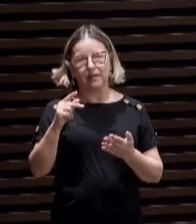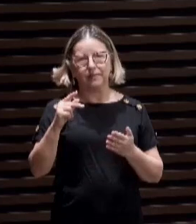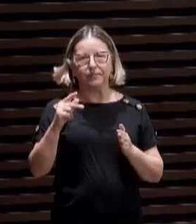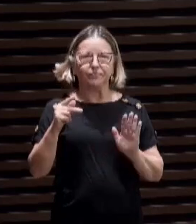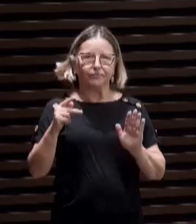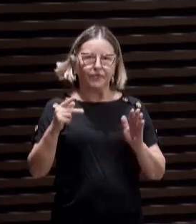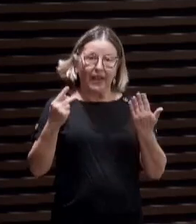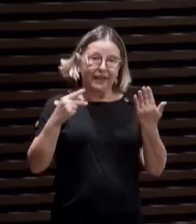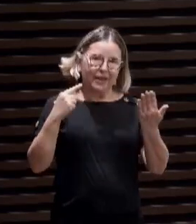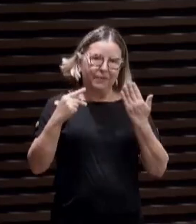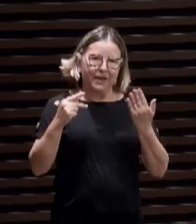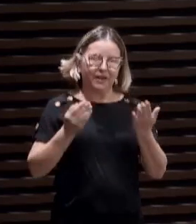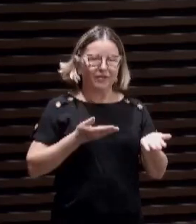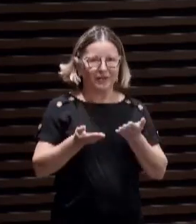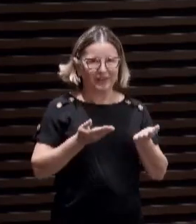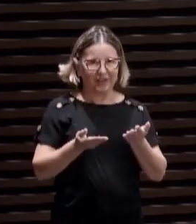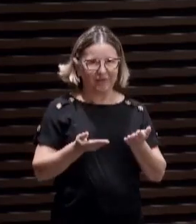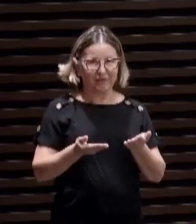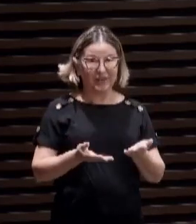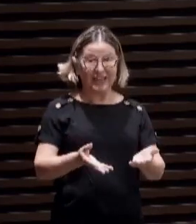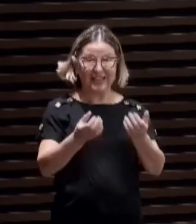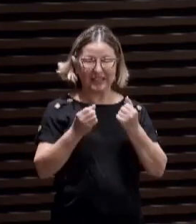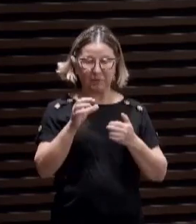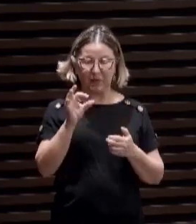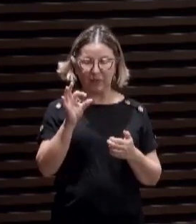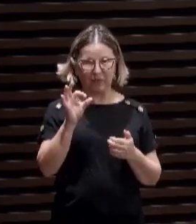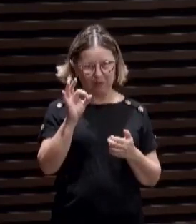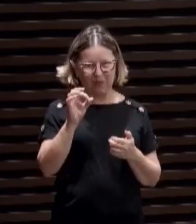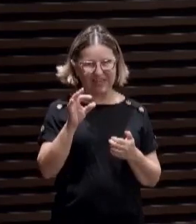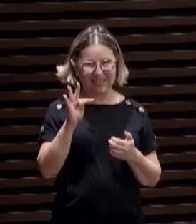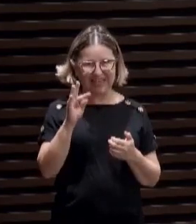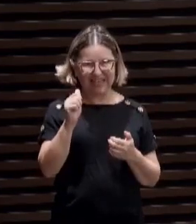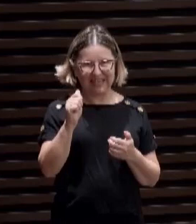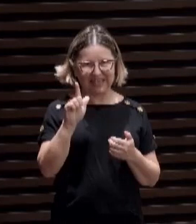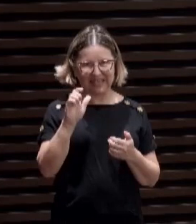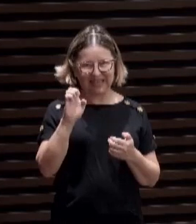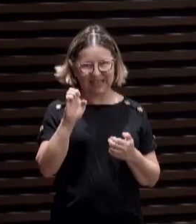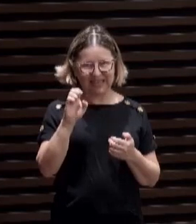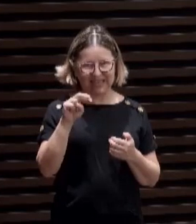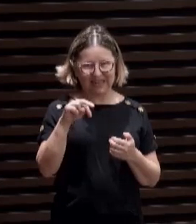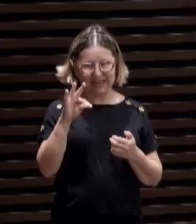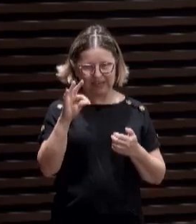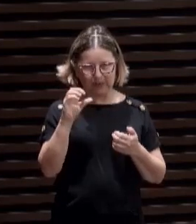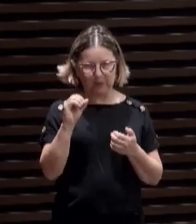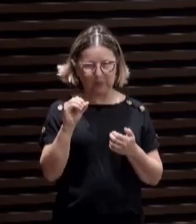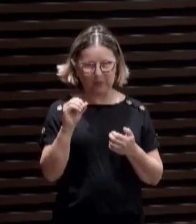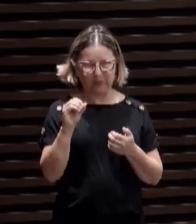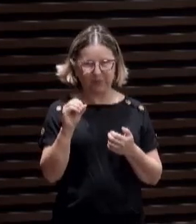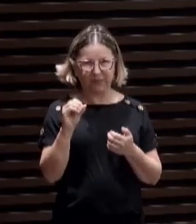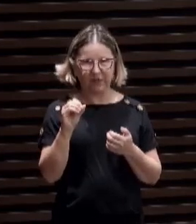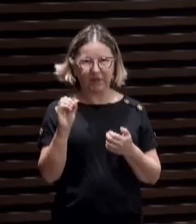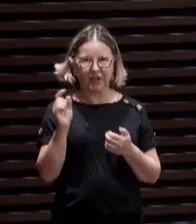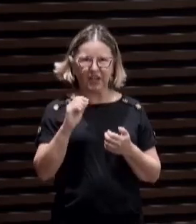de investir para que no retorno do seu senhor lhe devolvesse ao menos os juros pelo tempo decorrido, ele